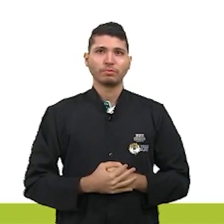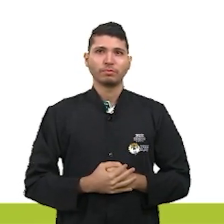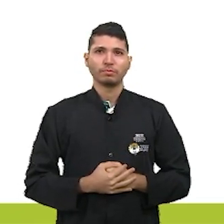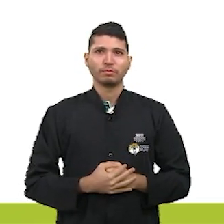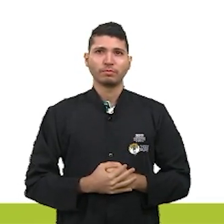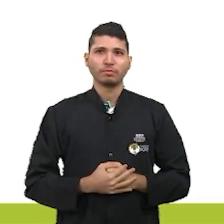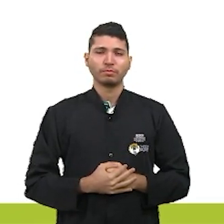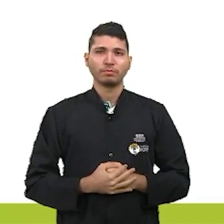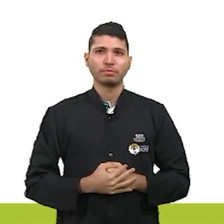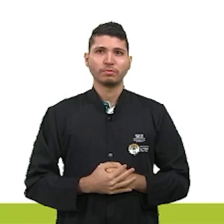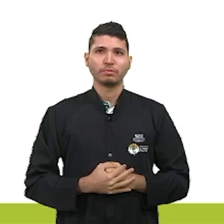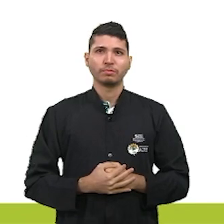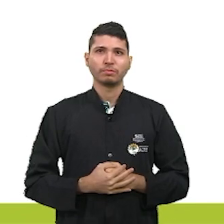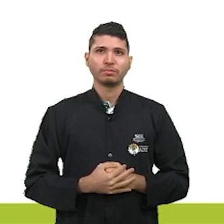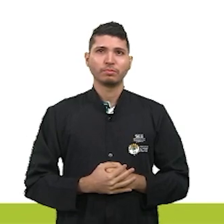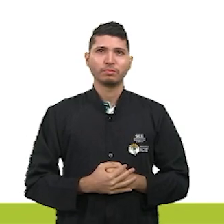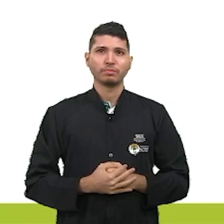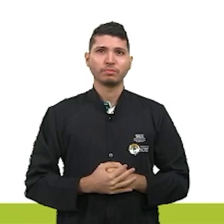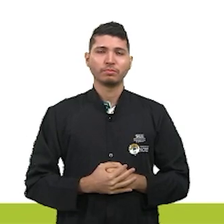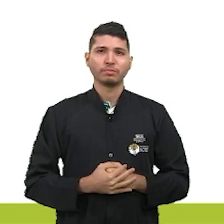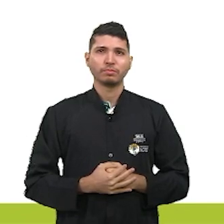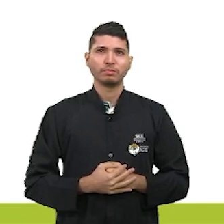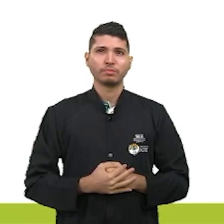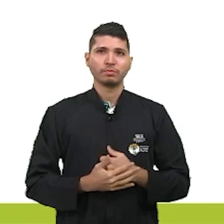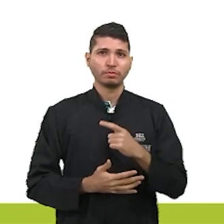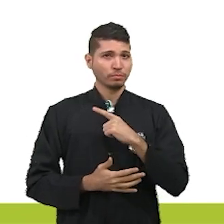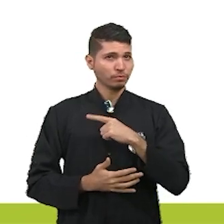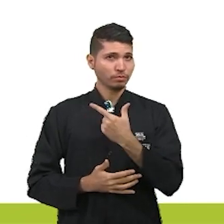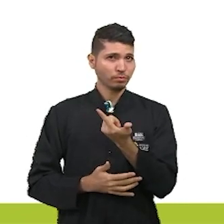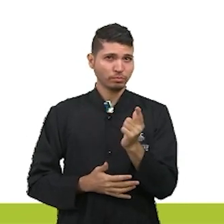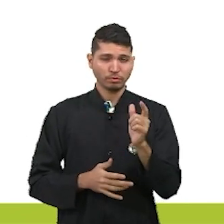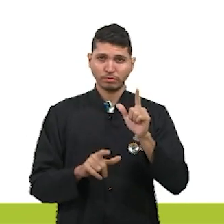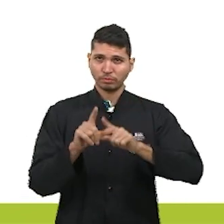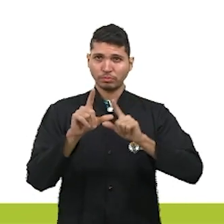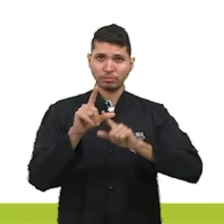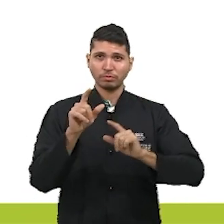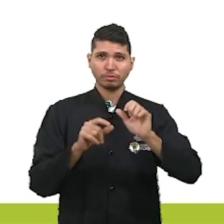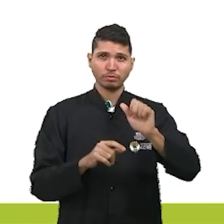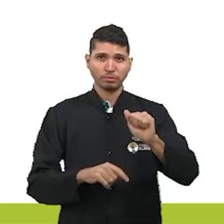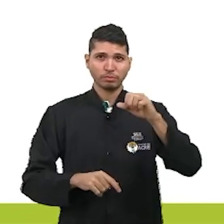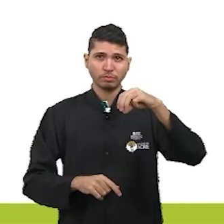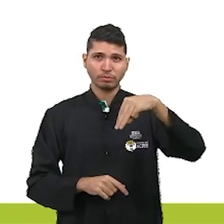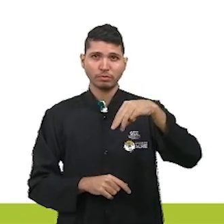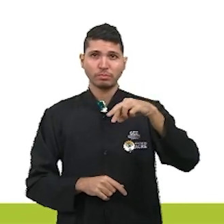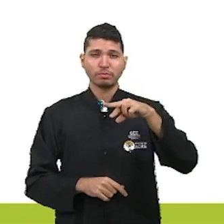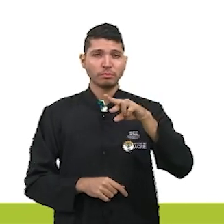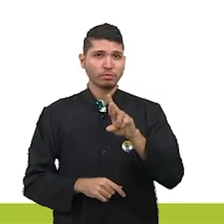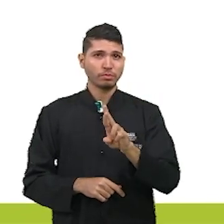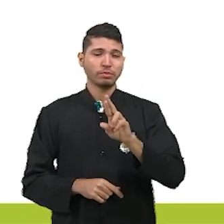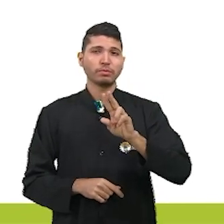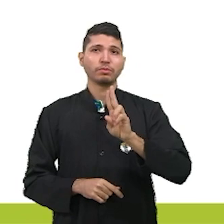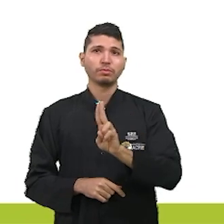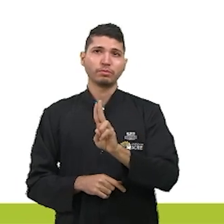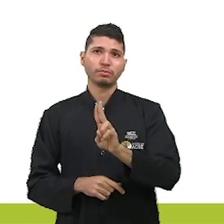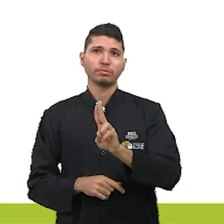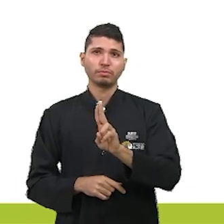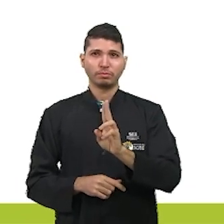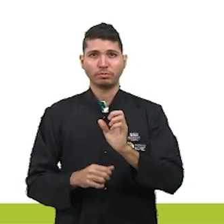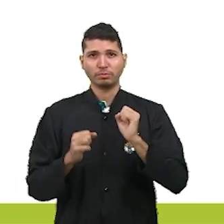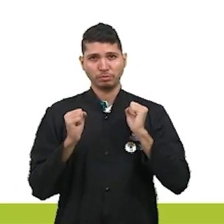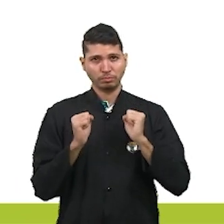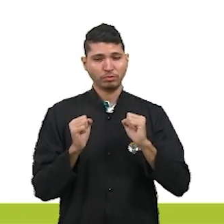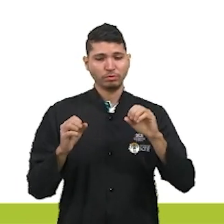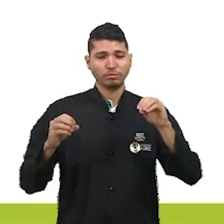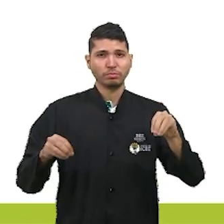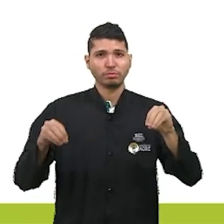Eu vou ter as outras letras, digamos A, M, R, U, que podem ser permutadas